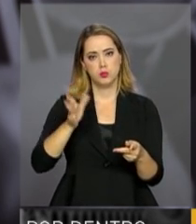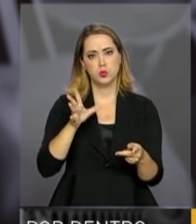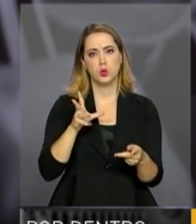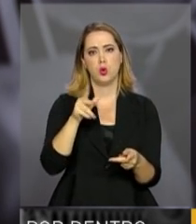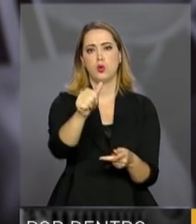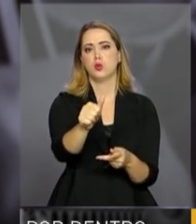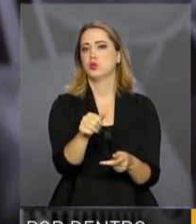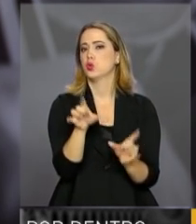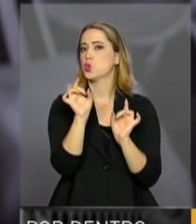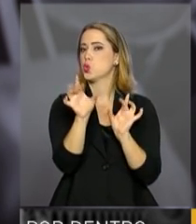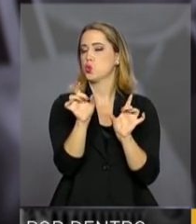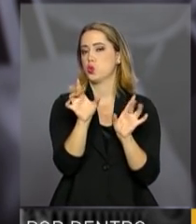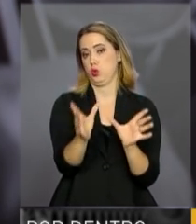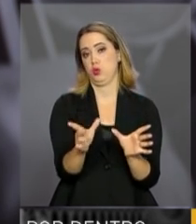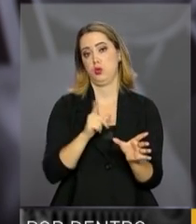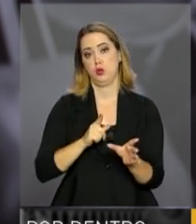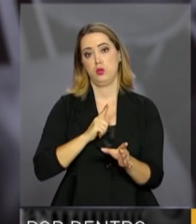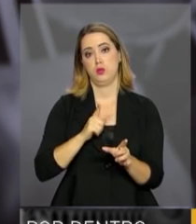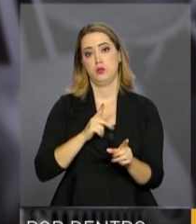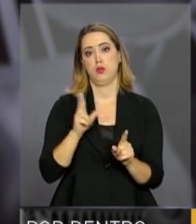totalmente, exclusivamente